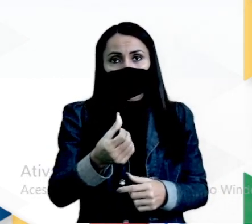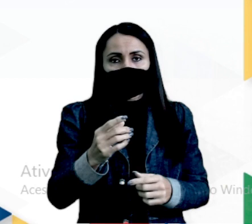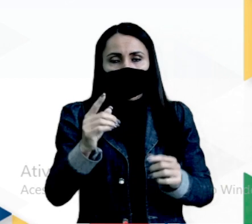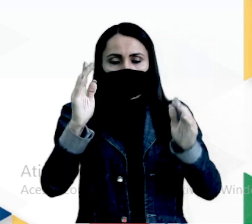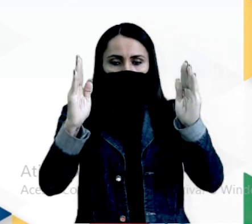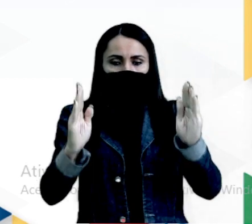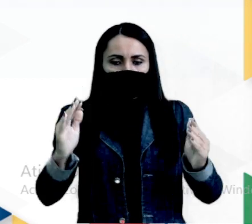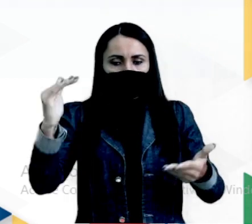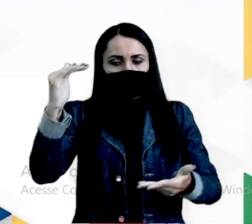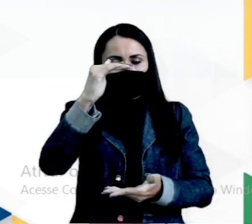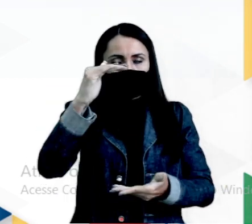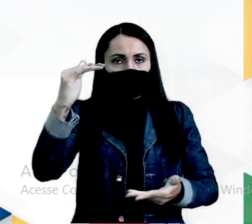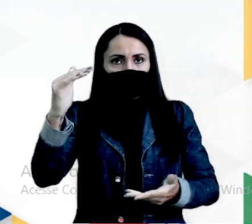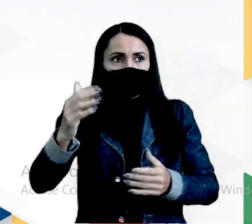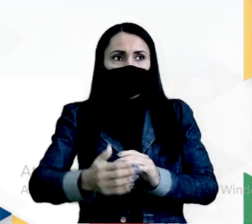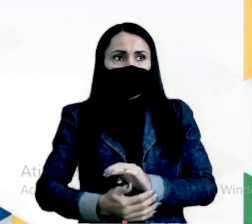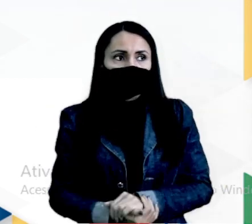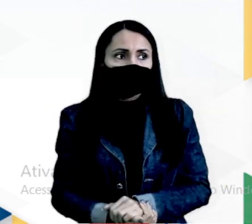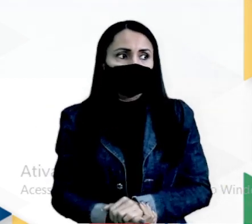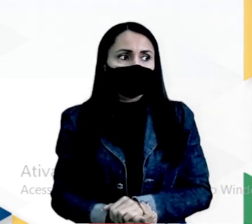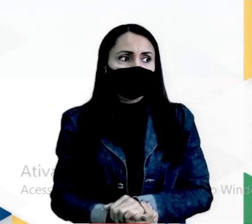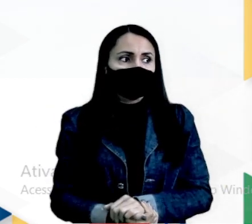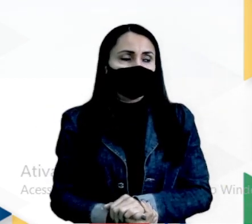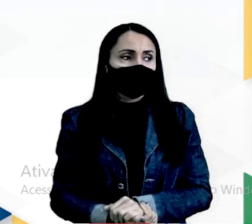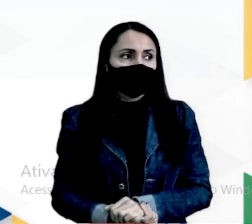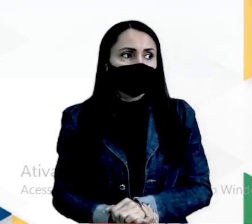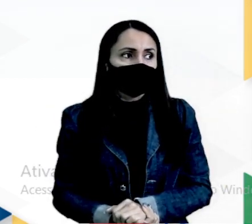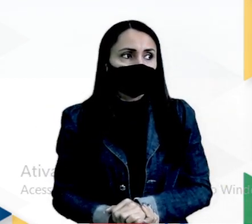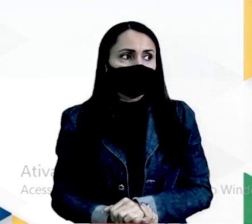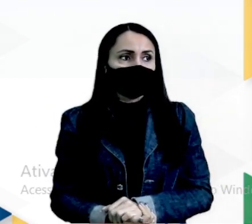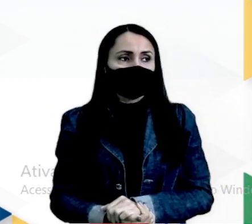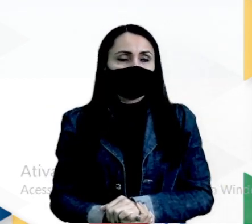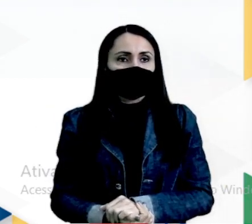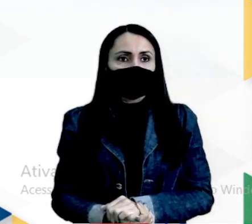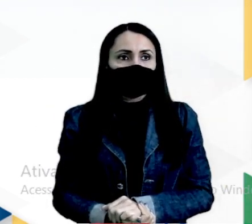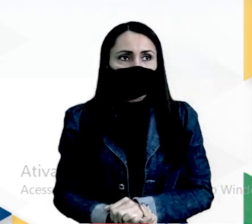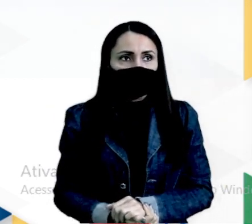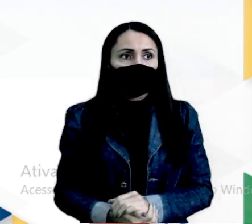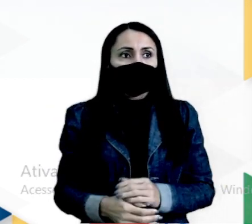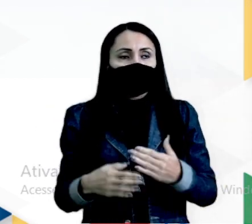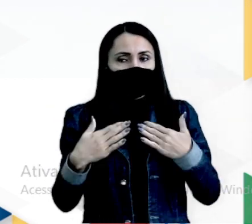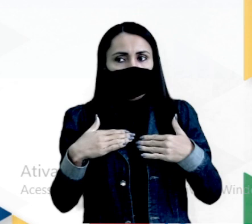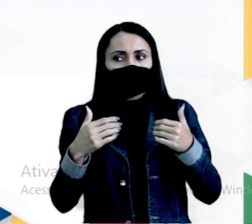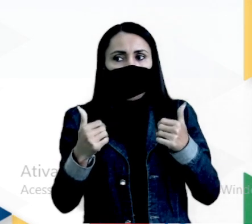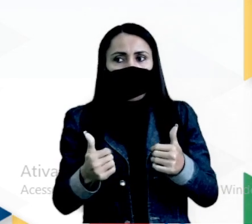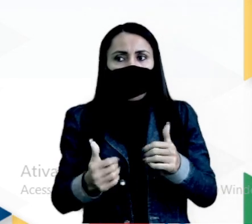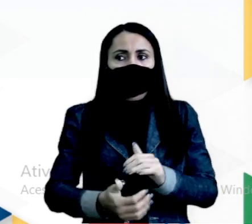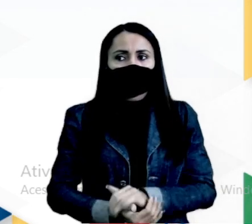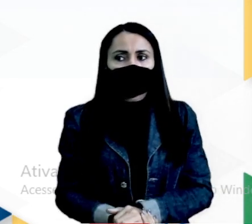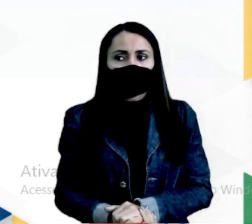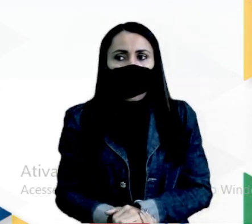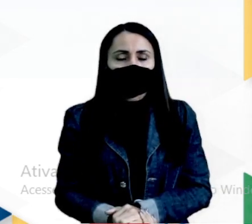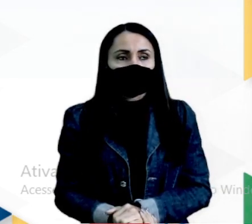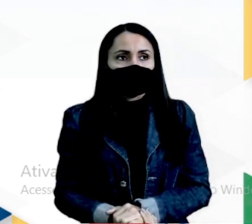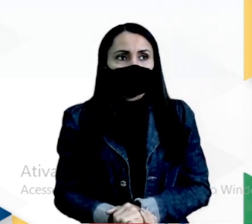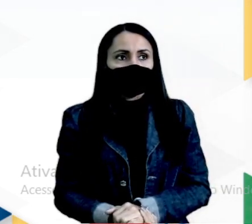Ponto, achou. A partir do perímetro, nós calculamos o valor do lado. Tá tranquilo até aí? Beleza? Então vamos